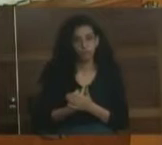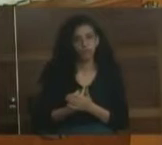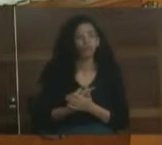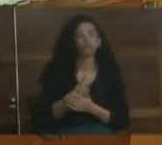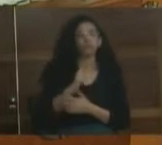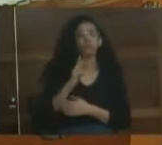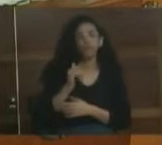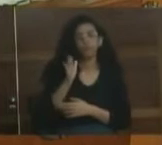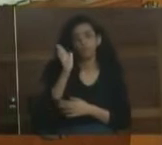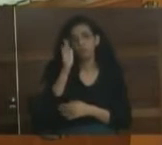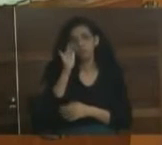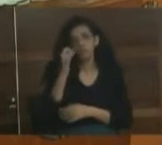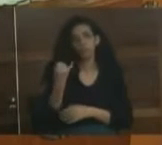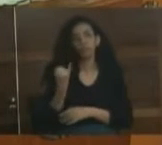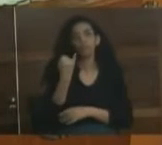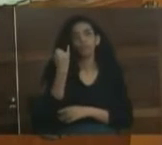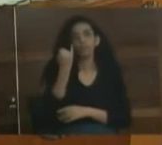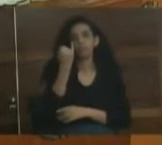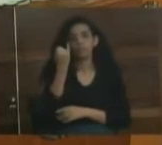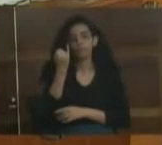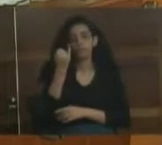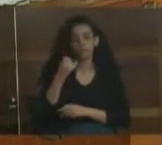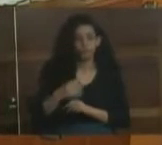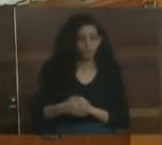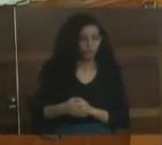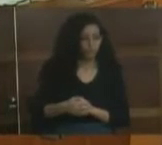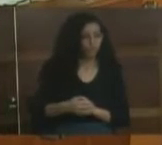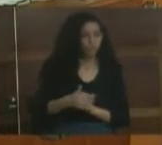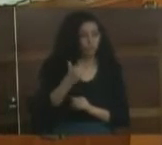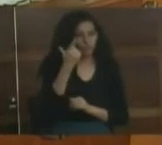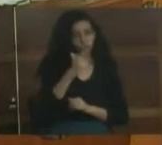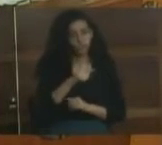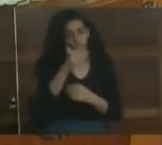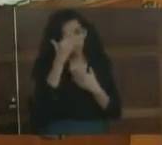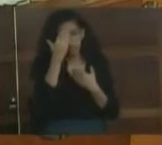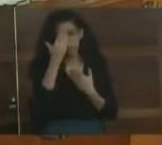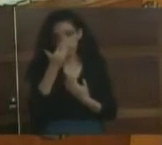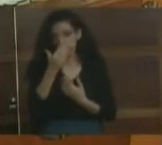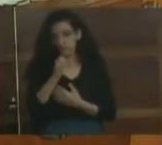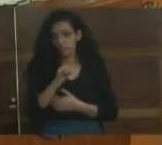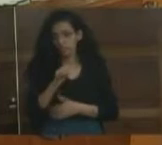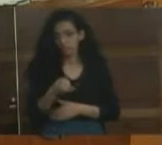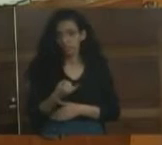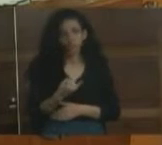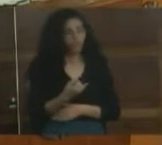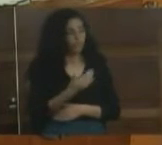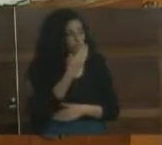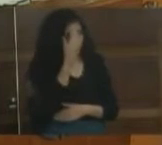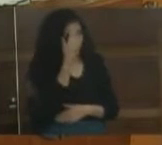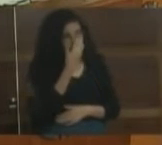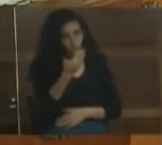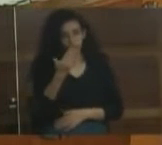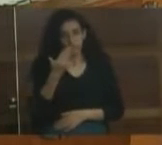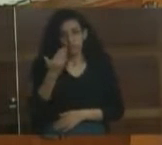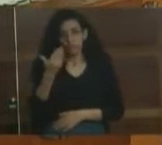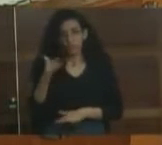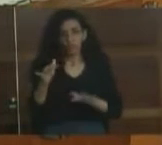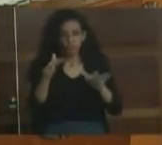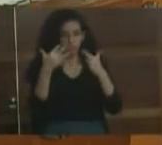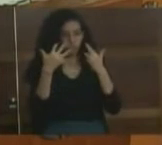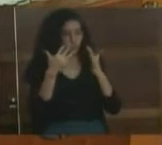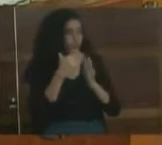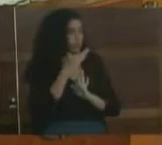cama do município e vai perceber a importância da controladoria então mais uma vez obrigado pela oportunidade obrigado pela